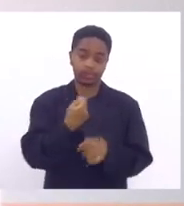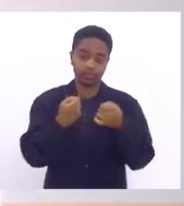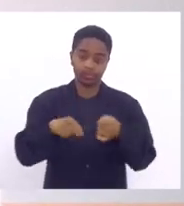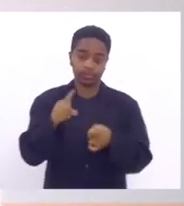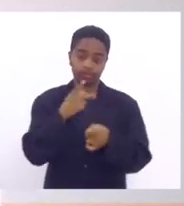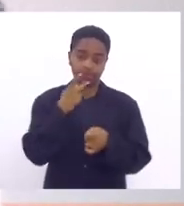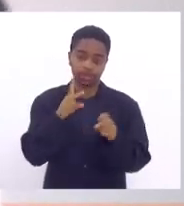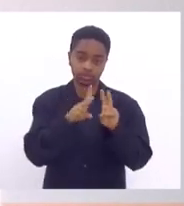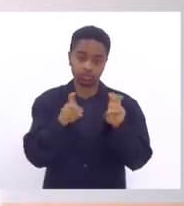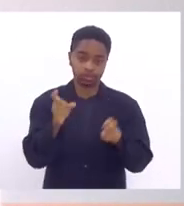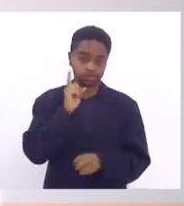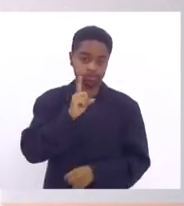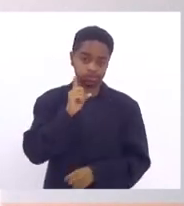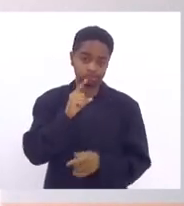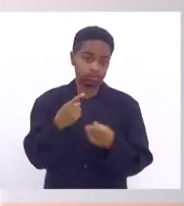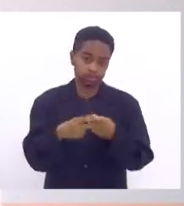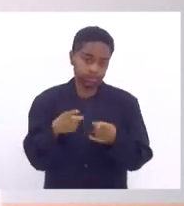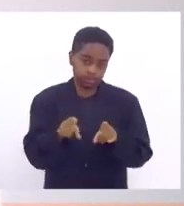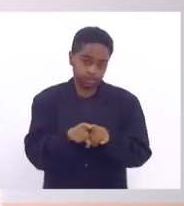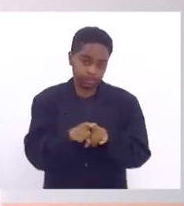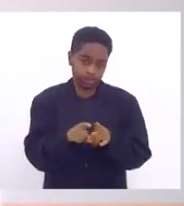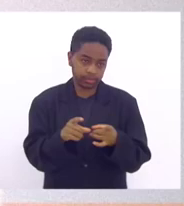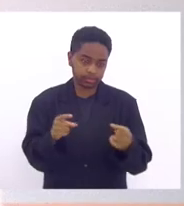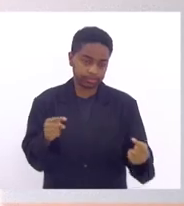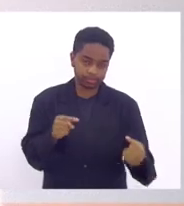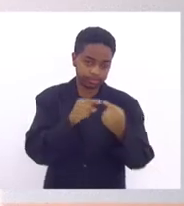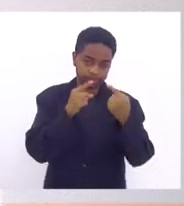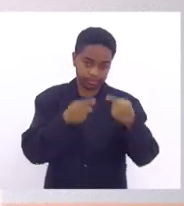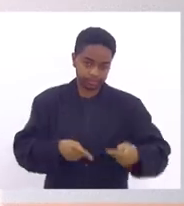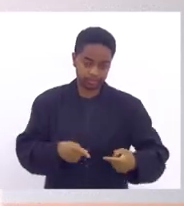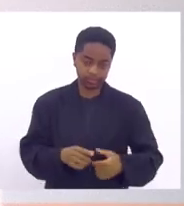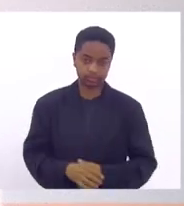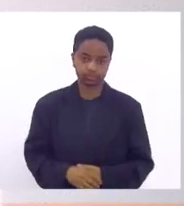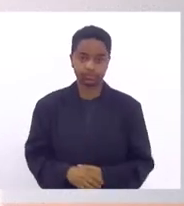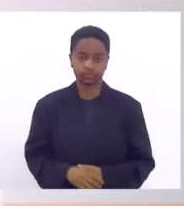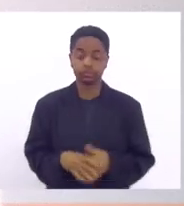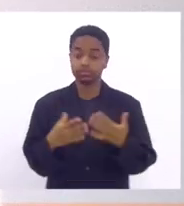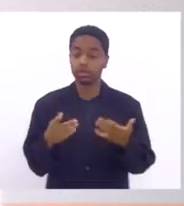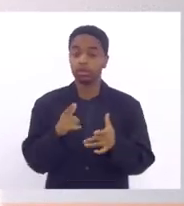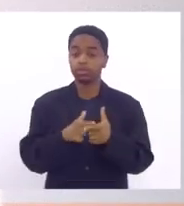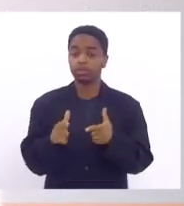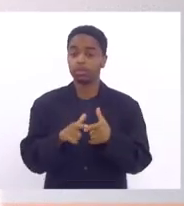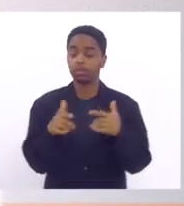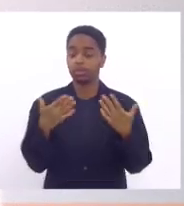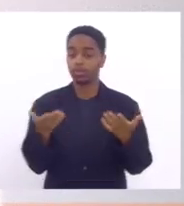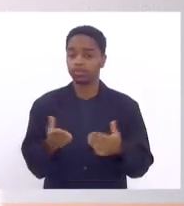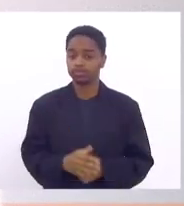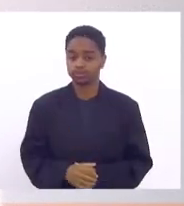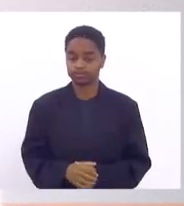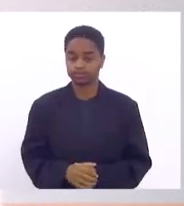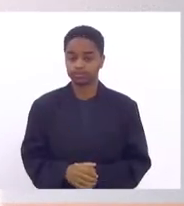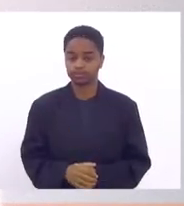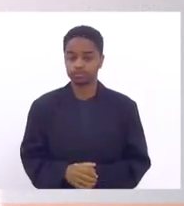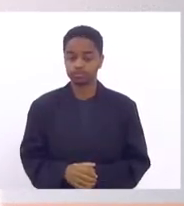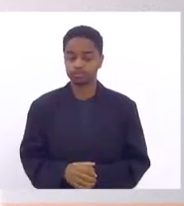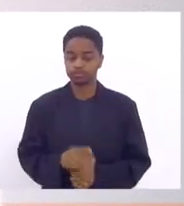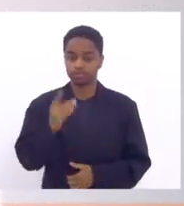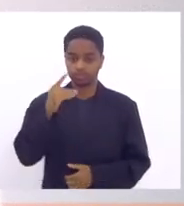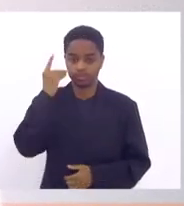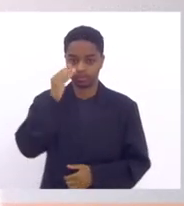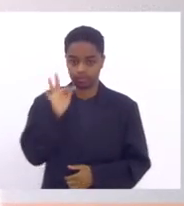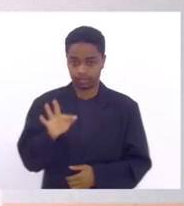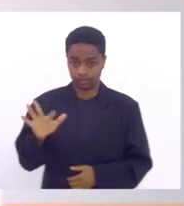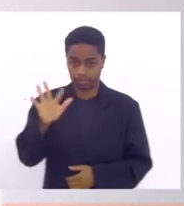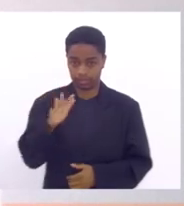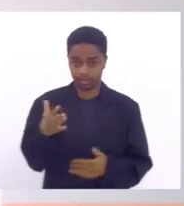nos Estados Unidos porque esse dá dá direto Então qual é o problema que a gente tem sim os deputados federais agora eu sou